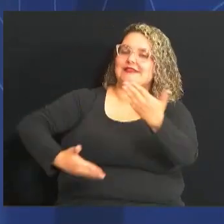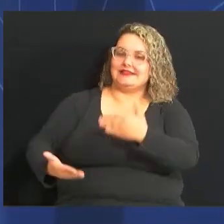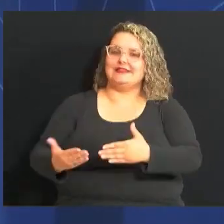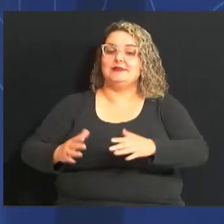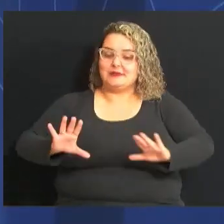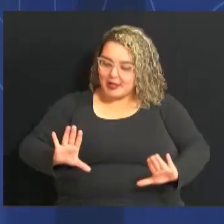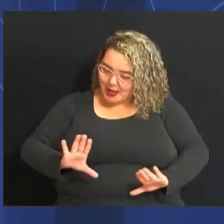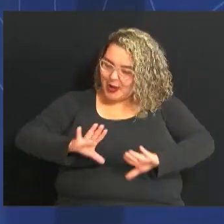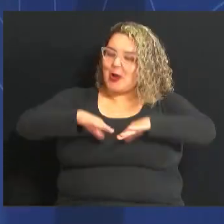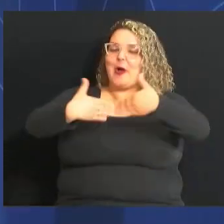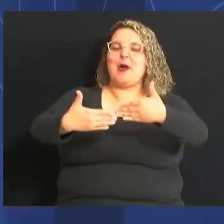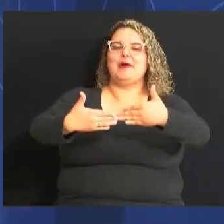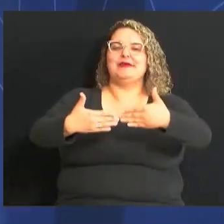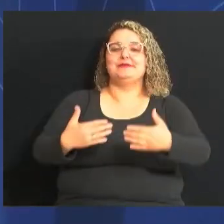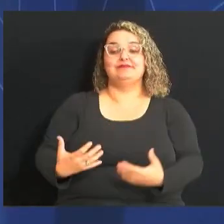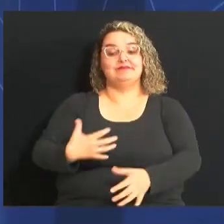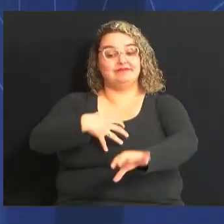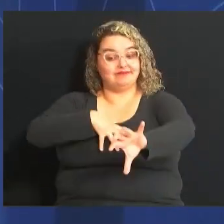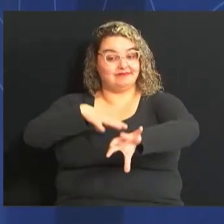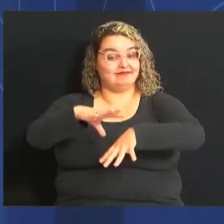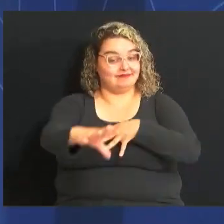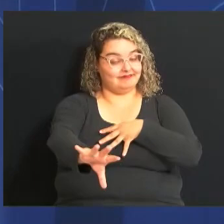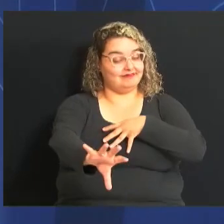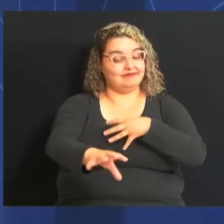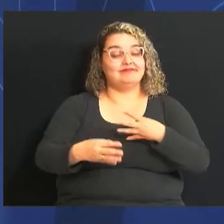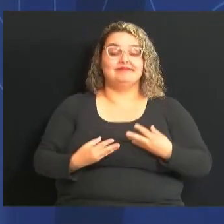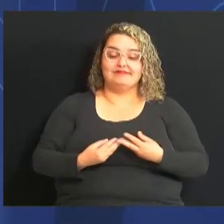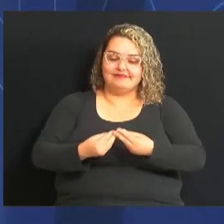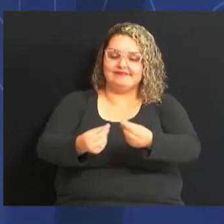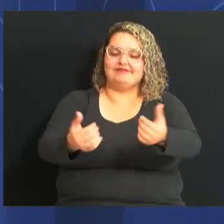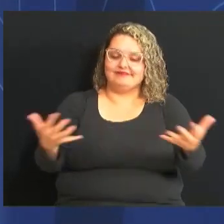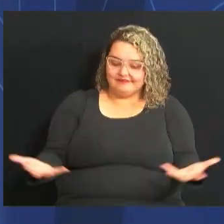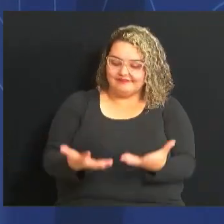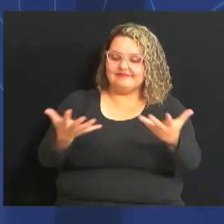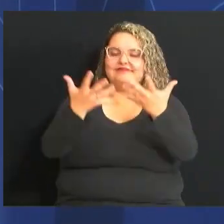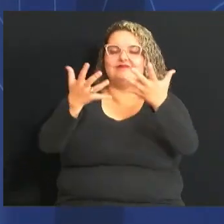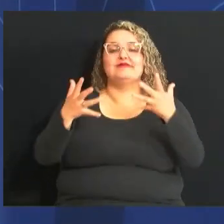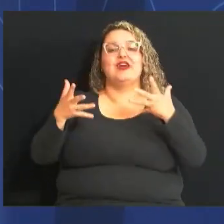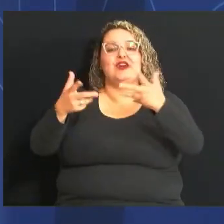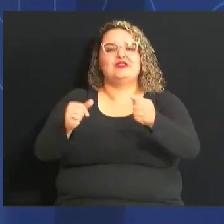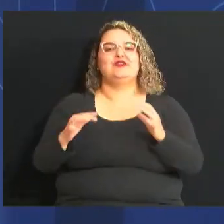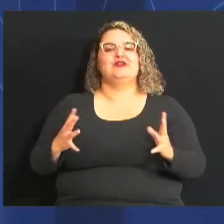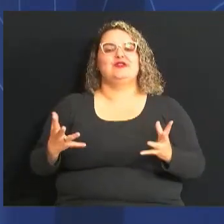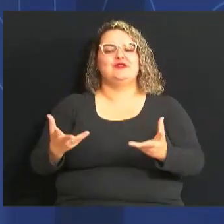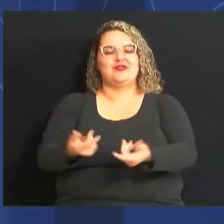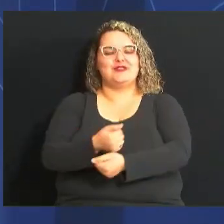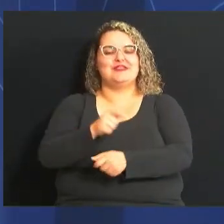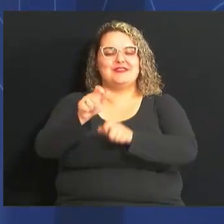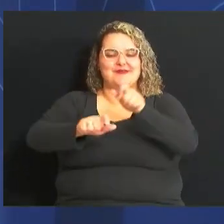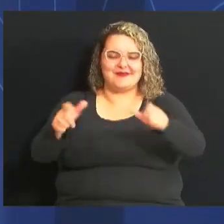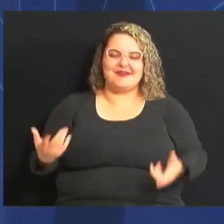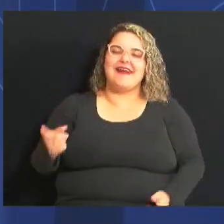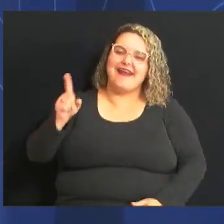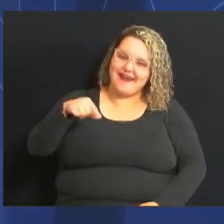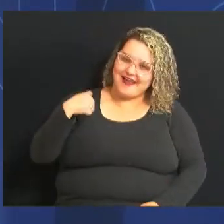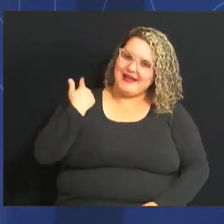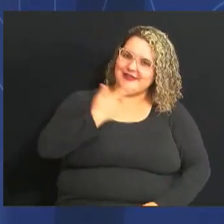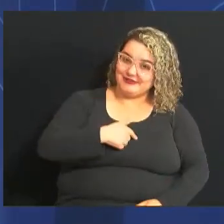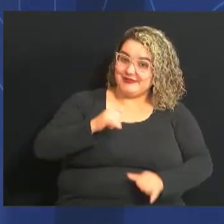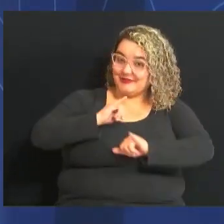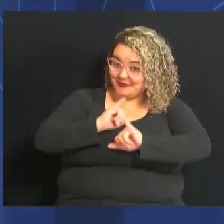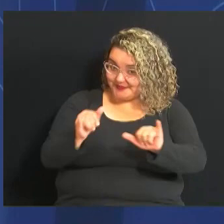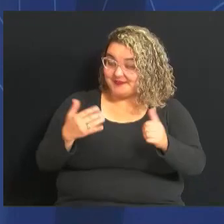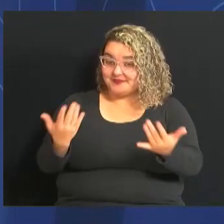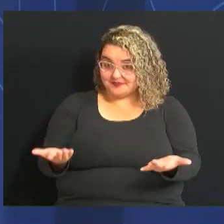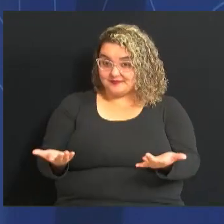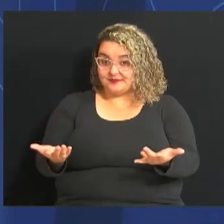encorajar sensibilização e também engajamento de todo mundo. Então, é o nosso recado.